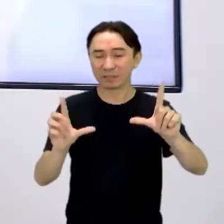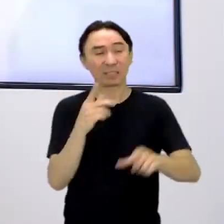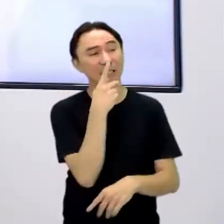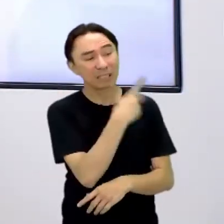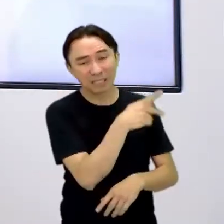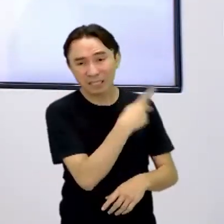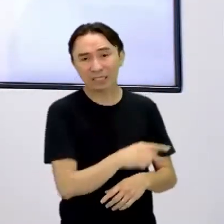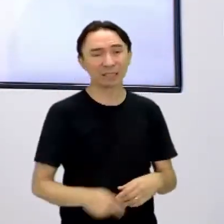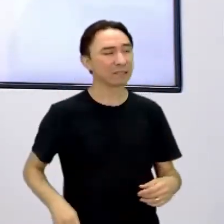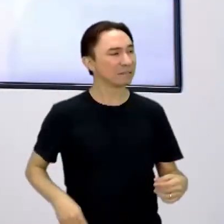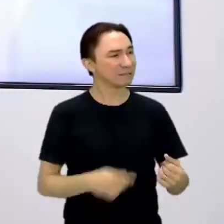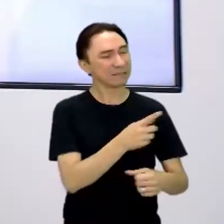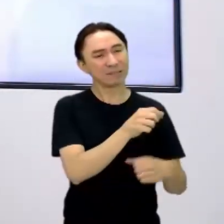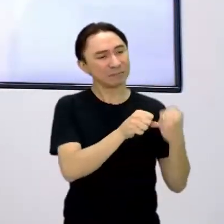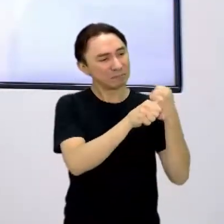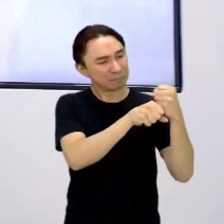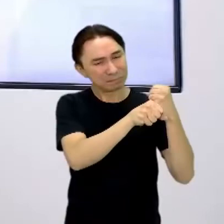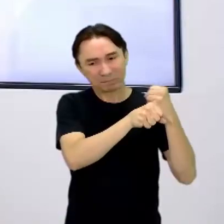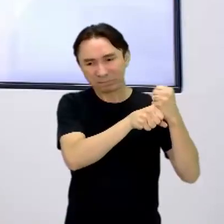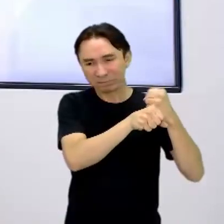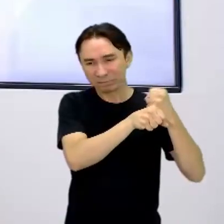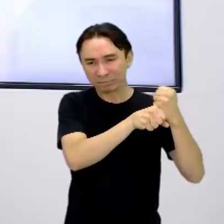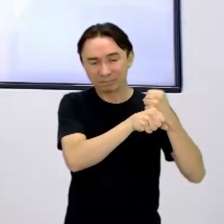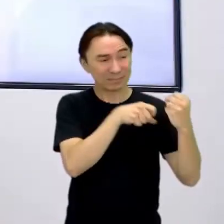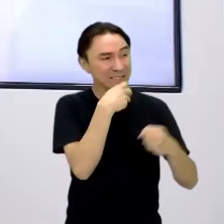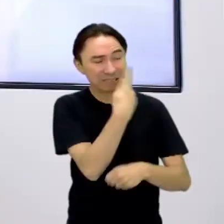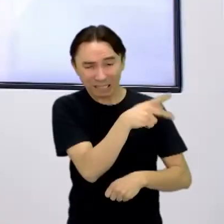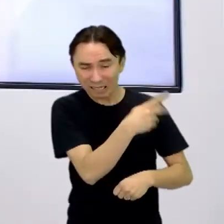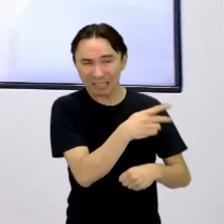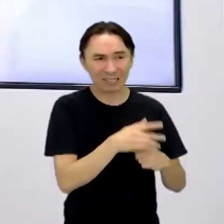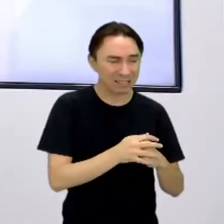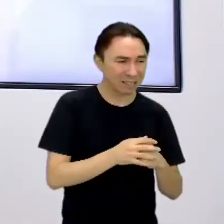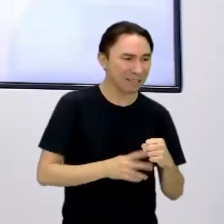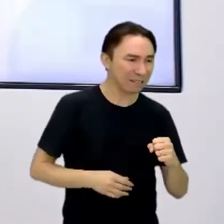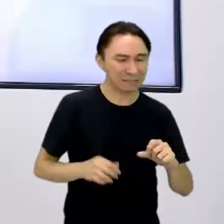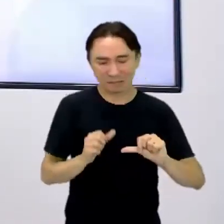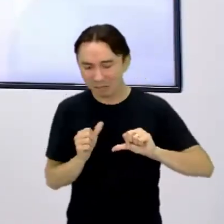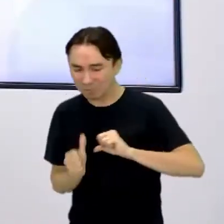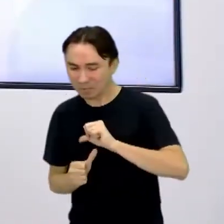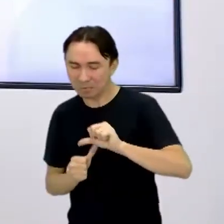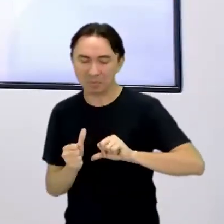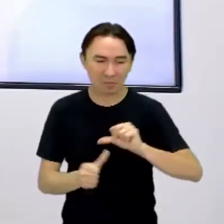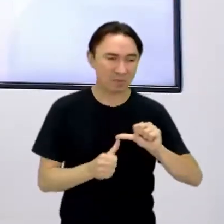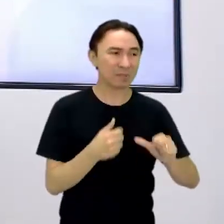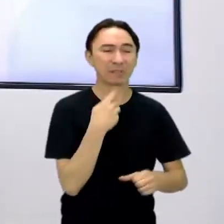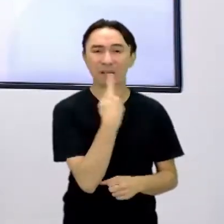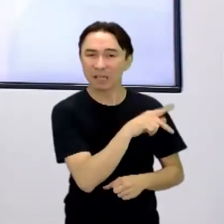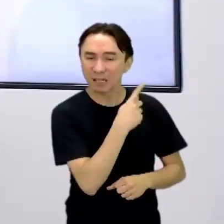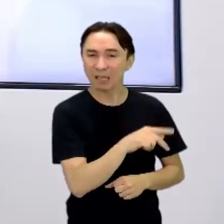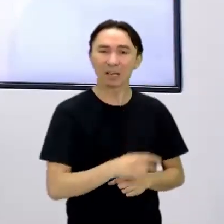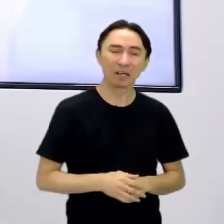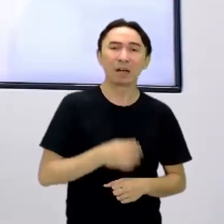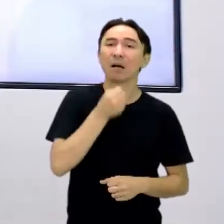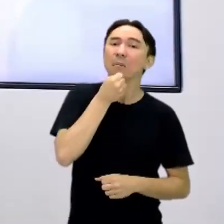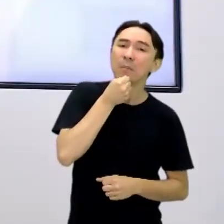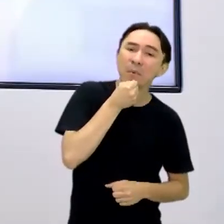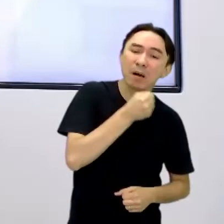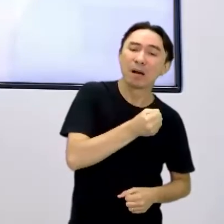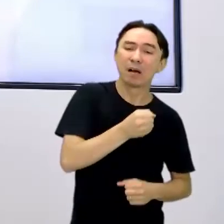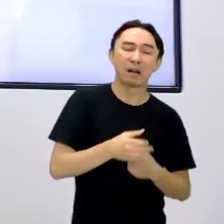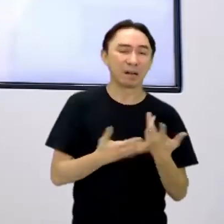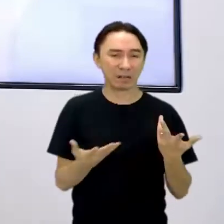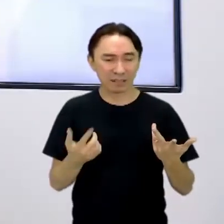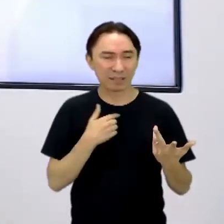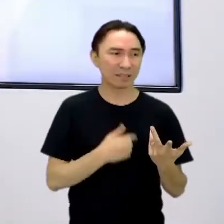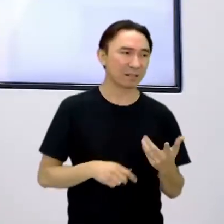carreira, ele foi modificando o estilo de notícias, reportagens que ele produzia. Ele é do rádio, ele é